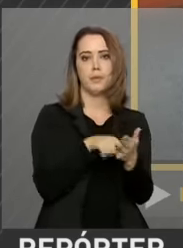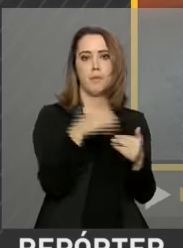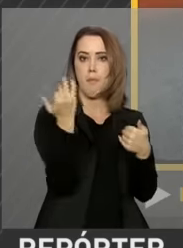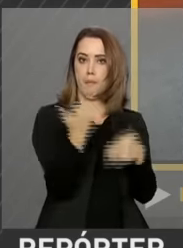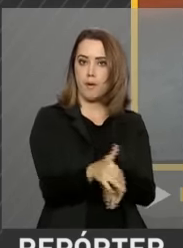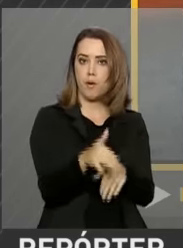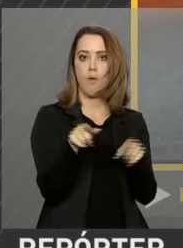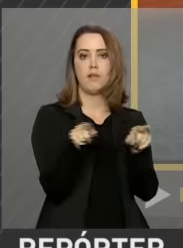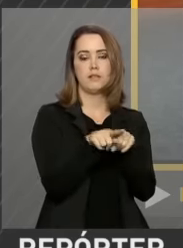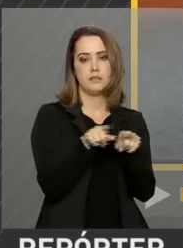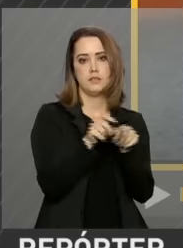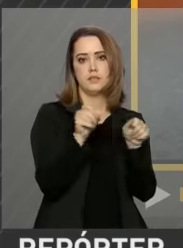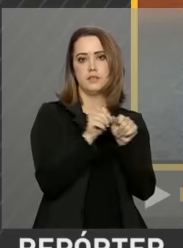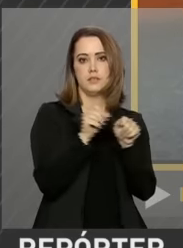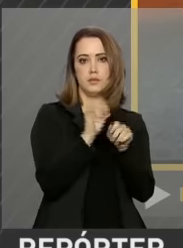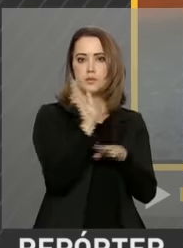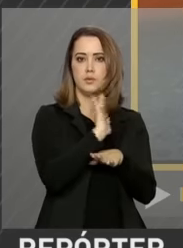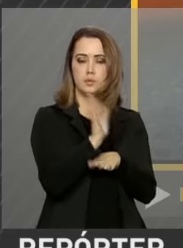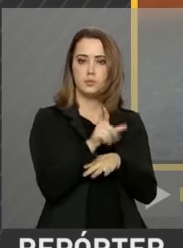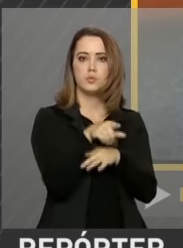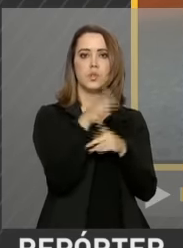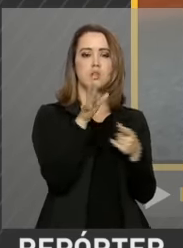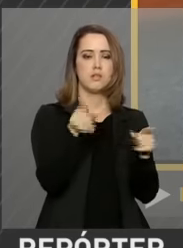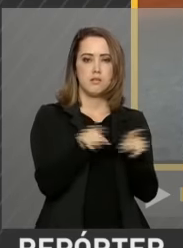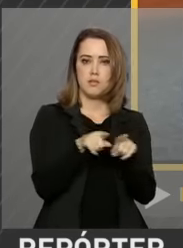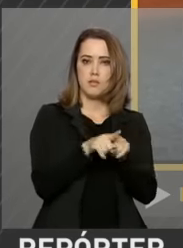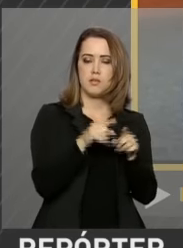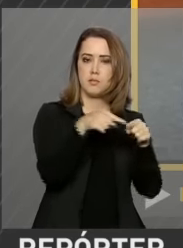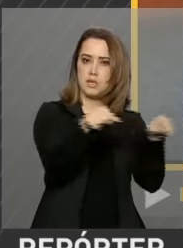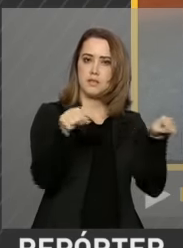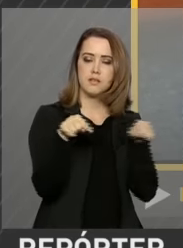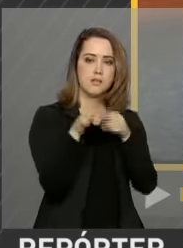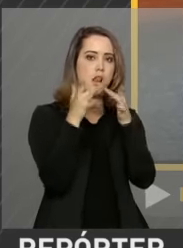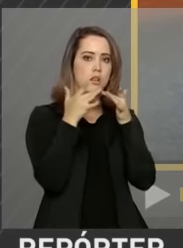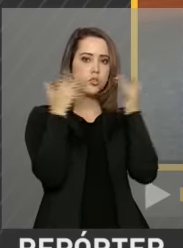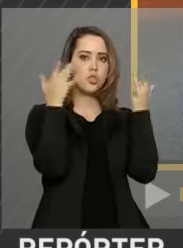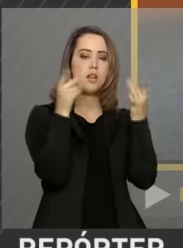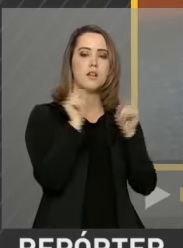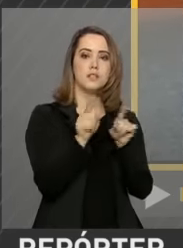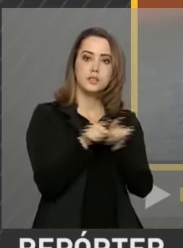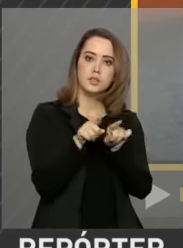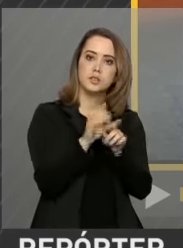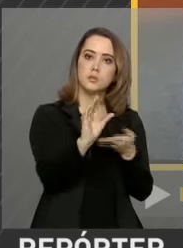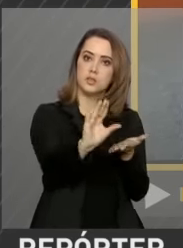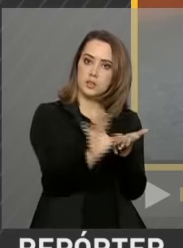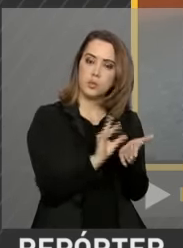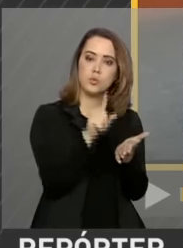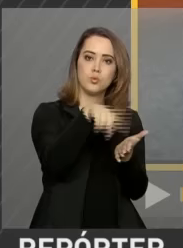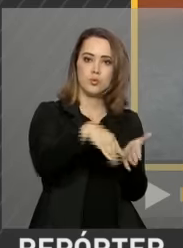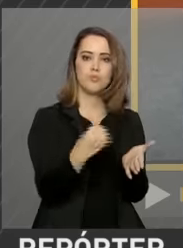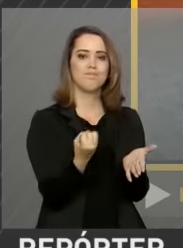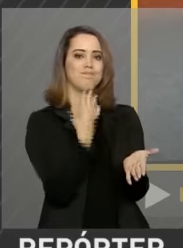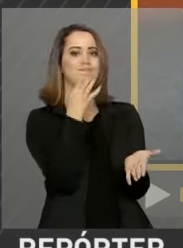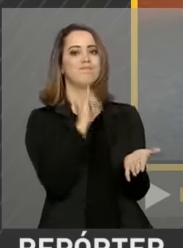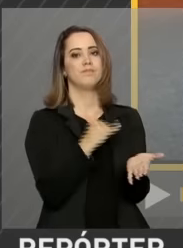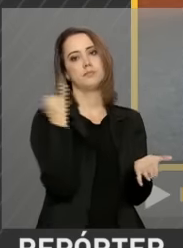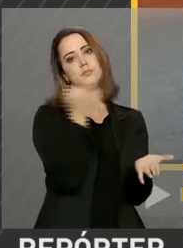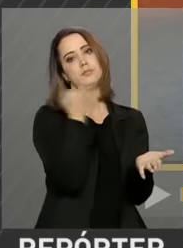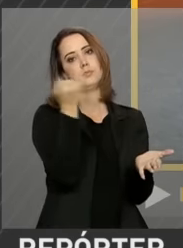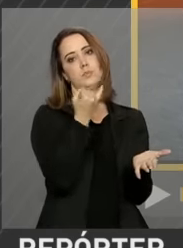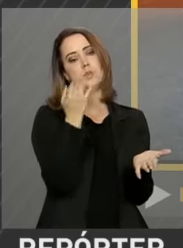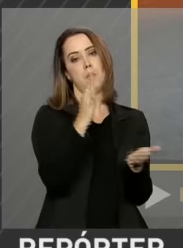material para uso de sala de aula sala de artes em si Então esta verba é De grande valia para